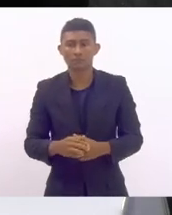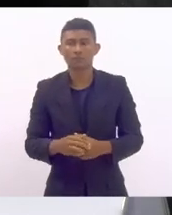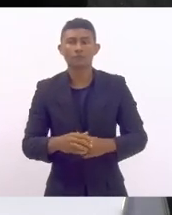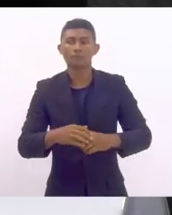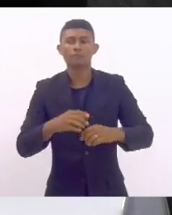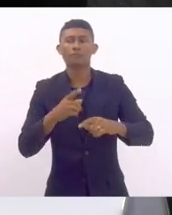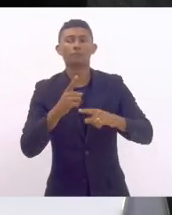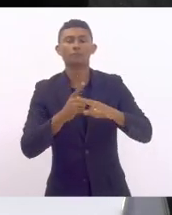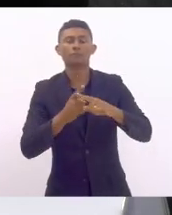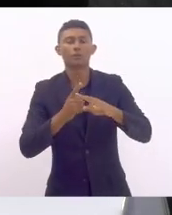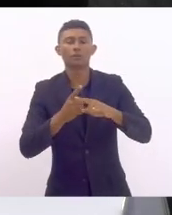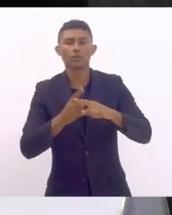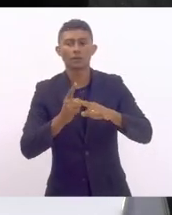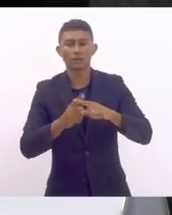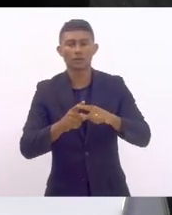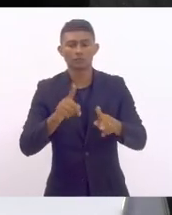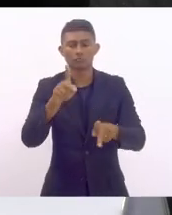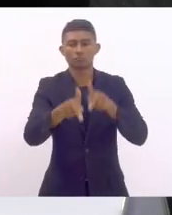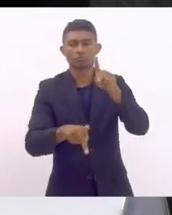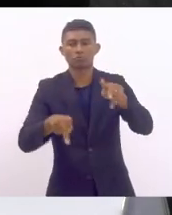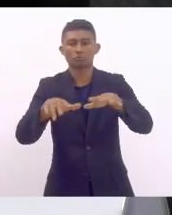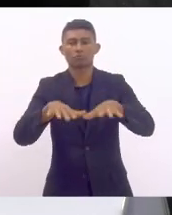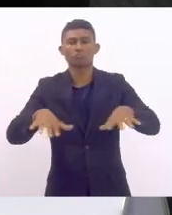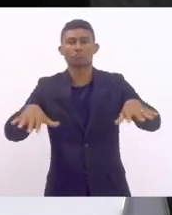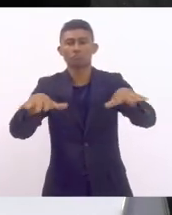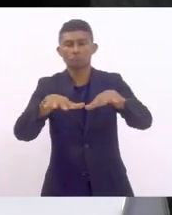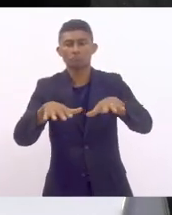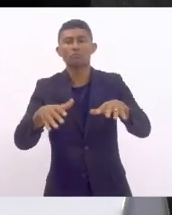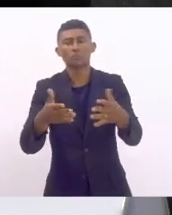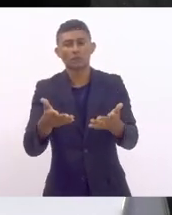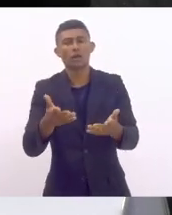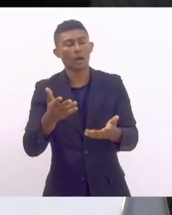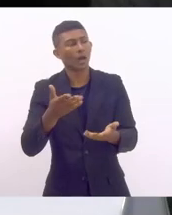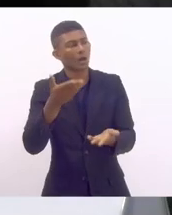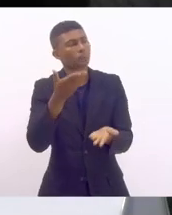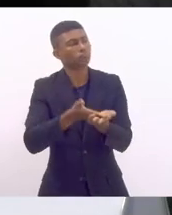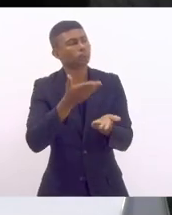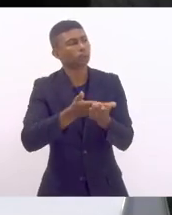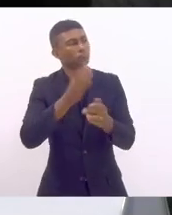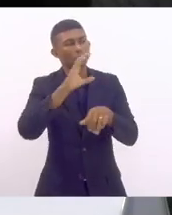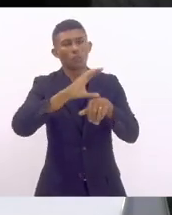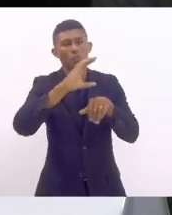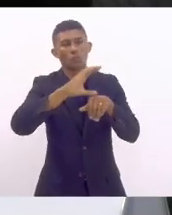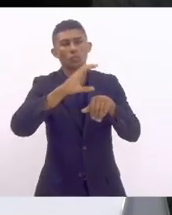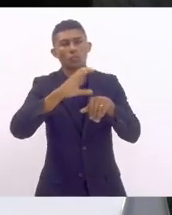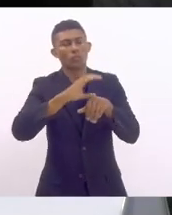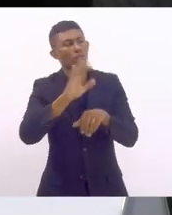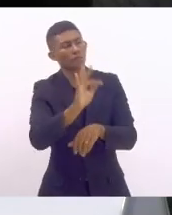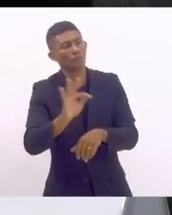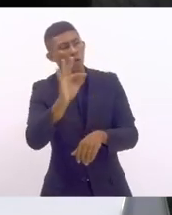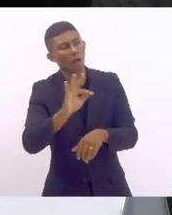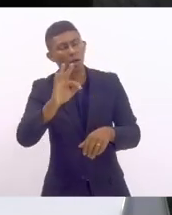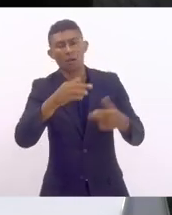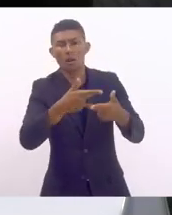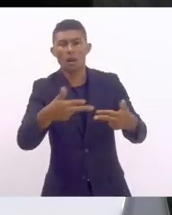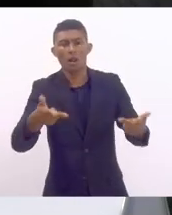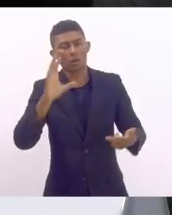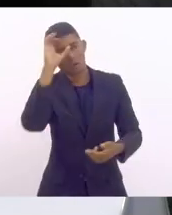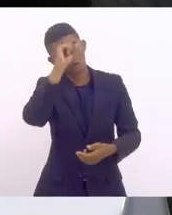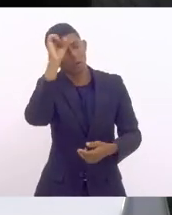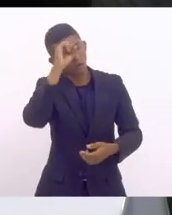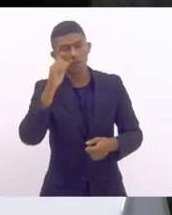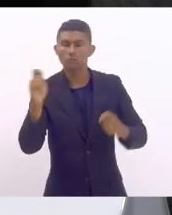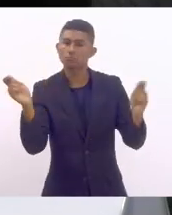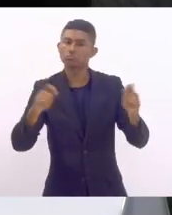dá somente pelo mais Óbvio para a população que é o curso de nível superior são os cursos de nível superior não é